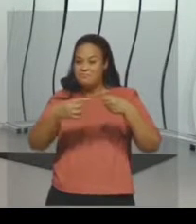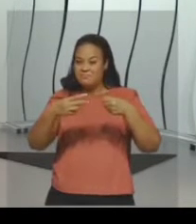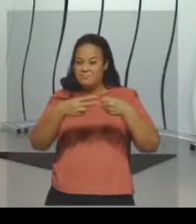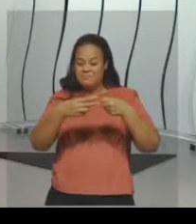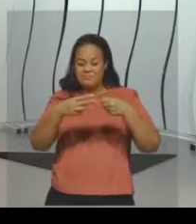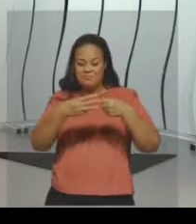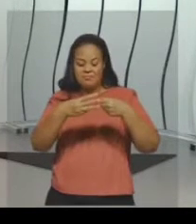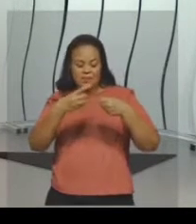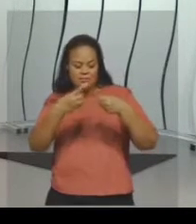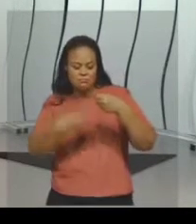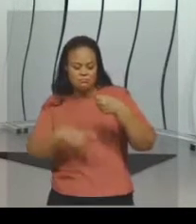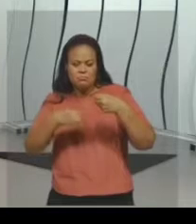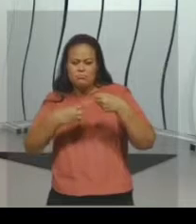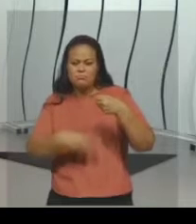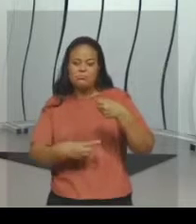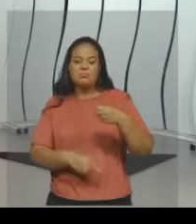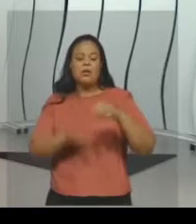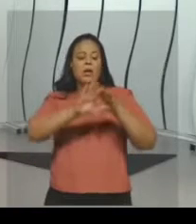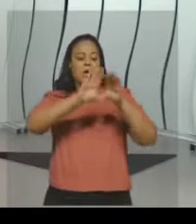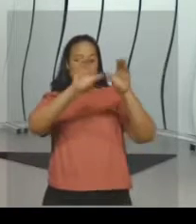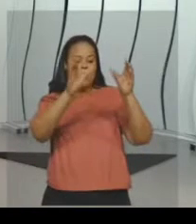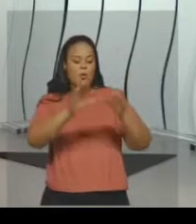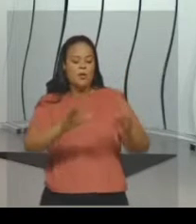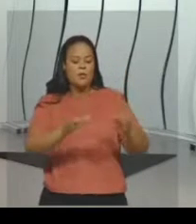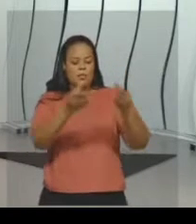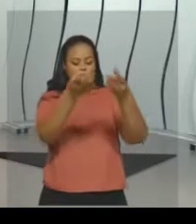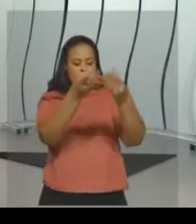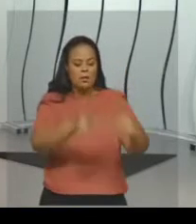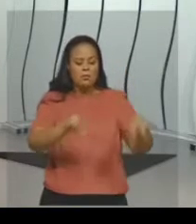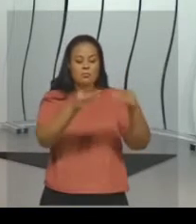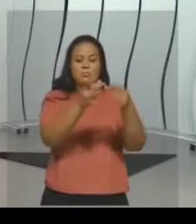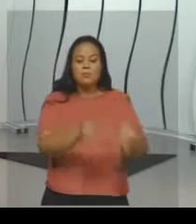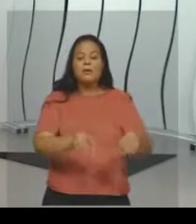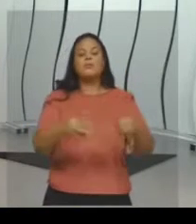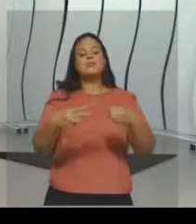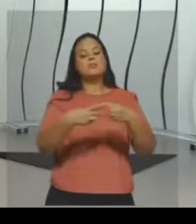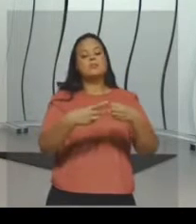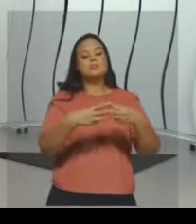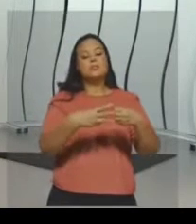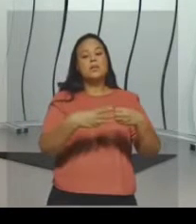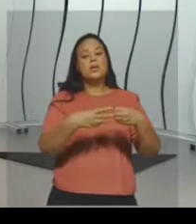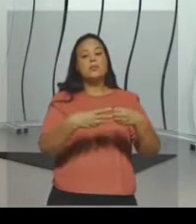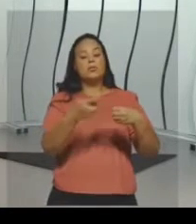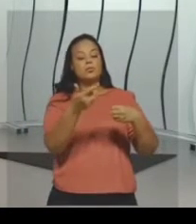O anticorpo, ele marca o organismo para ser destruído por outras células do nosso corpo.